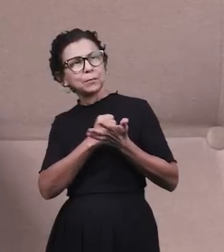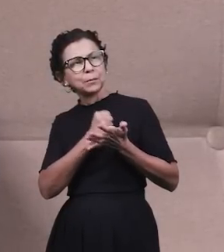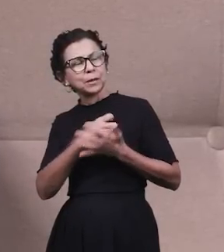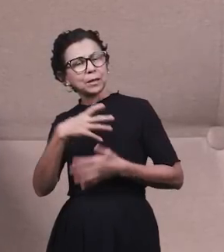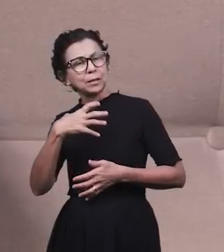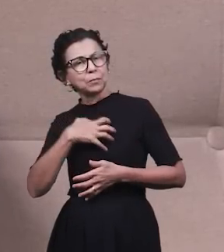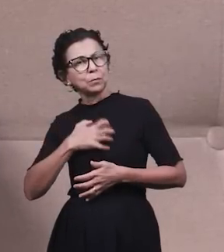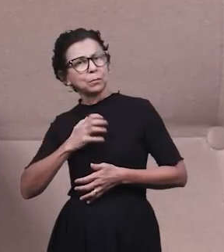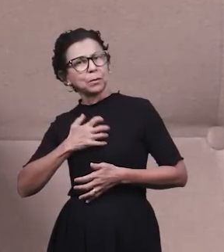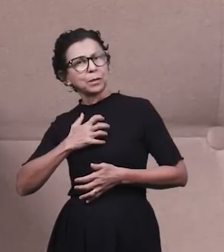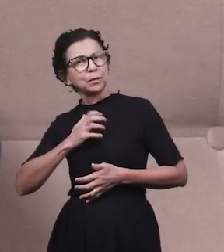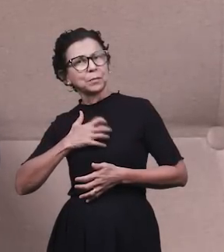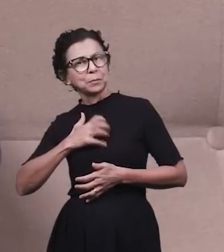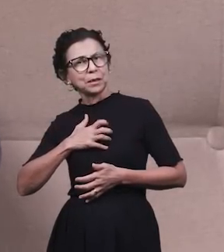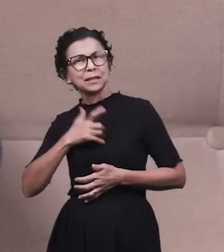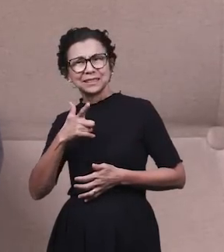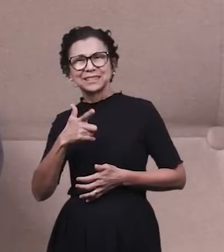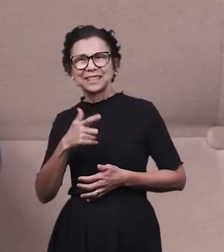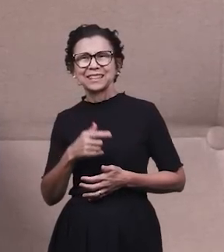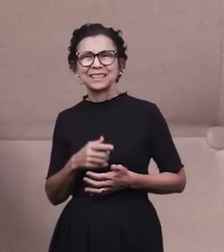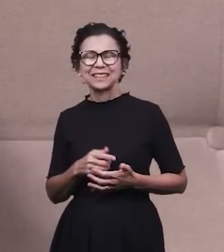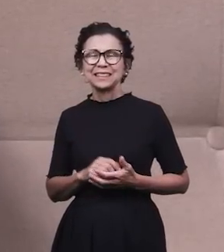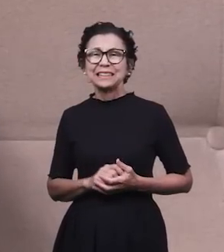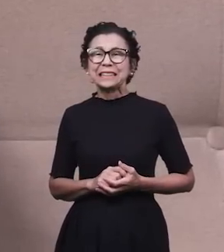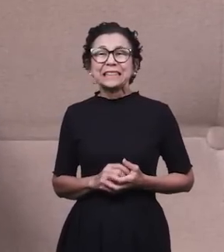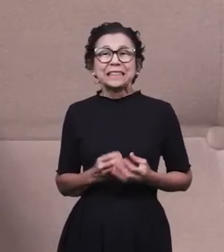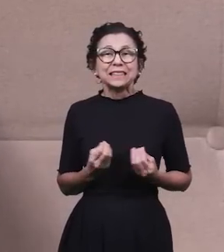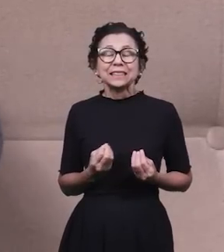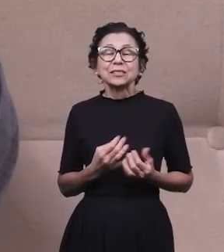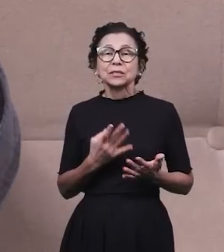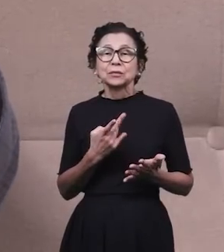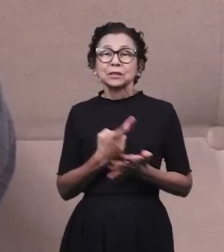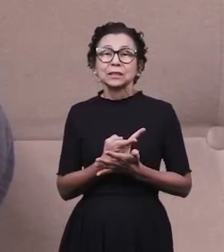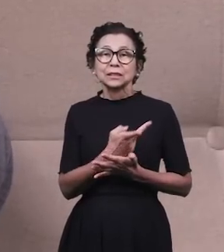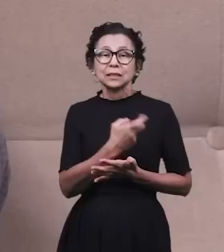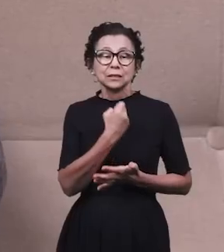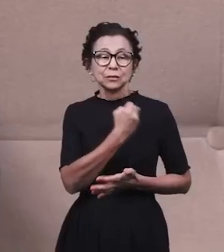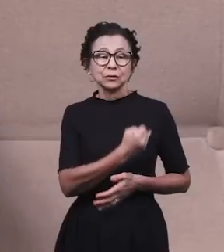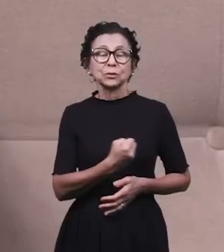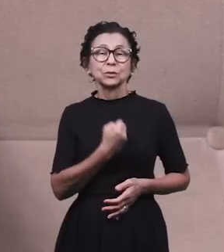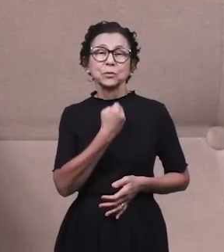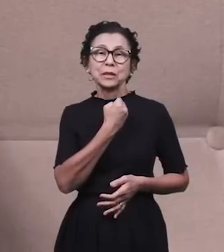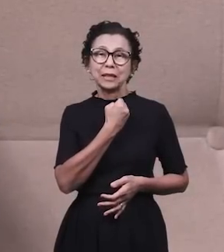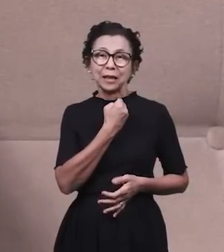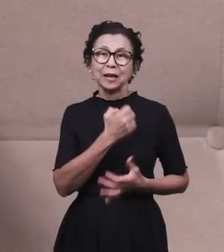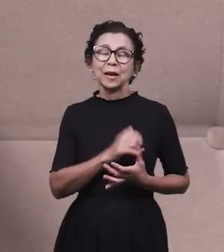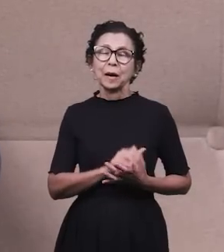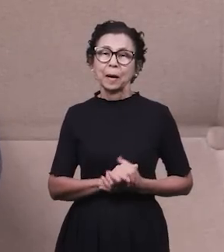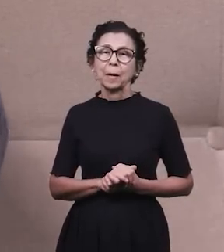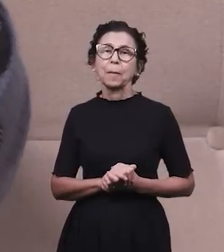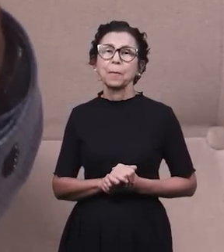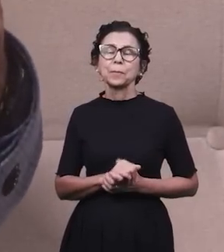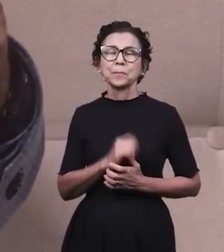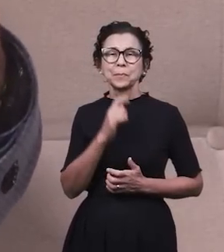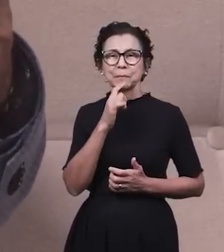está sentindo a vida interior. Então aquilo é o que ia acontecer com ele. Ele ia ser porta-voz,